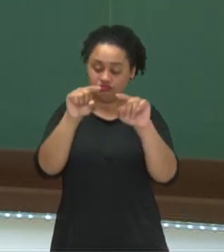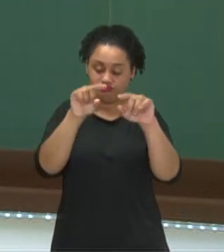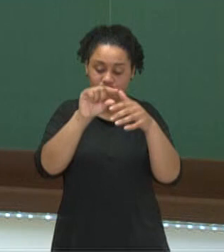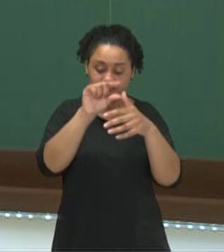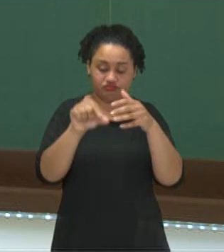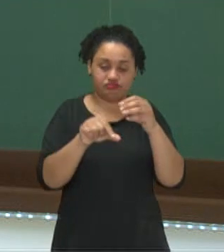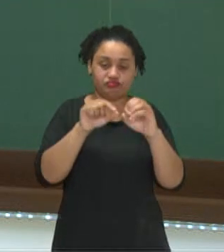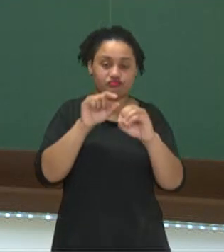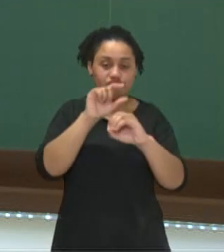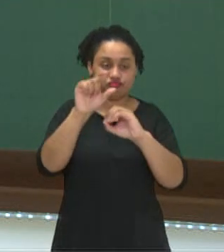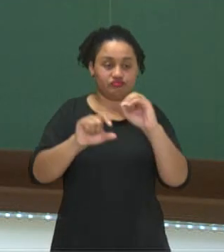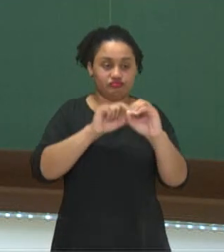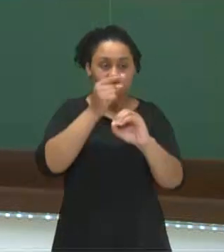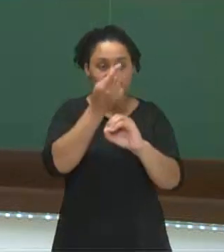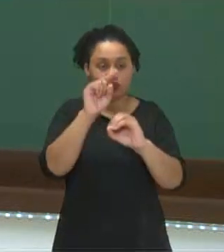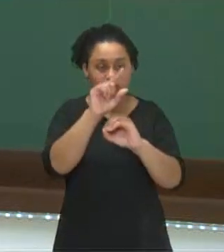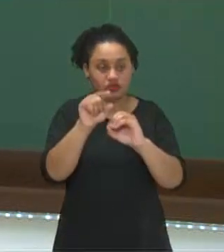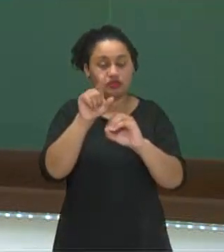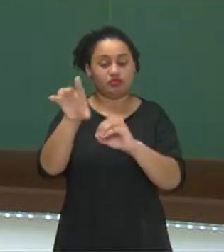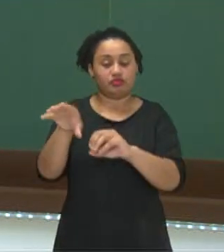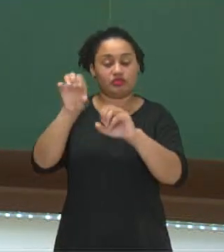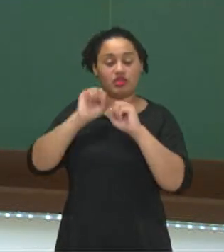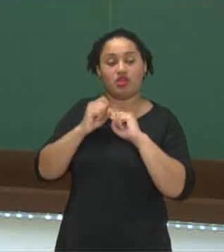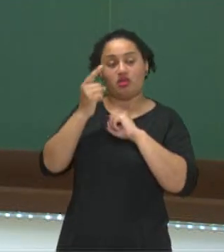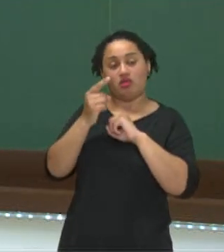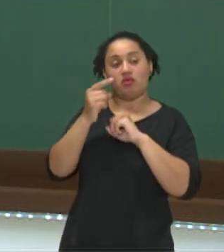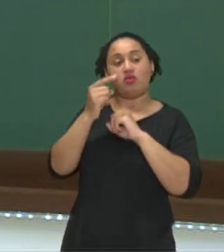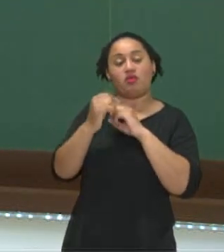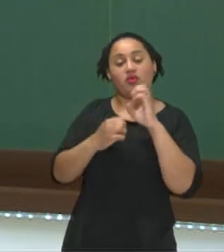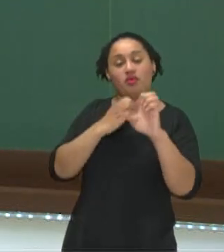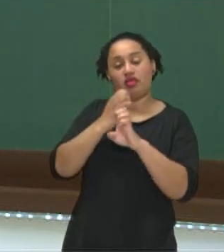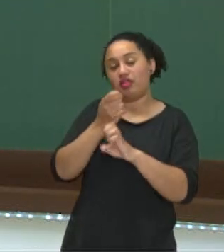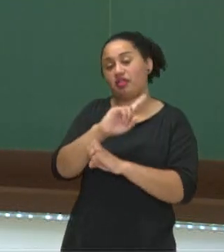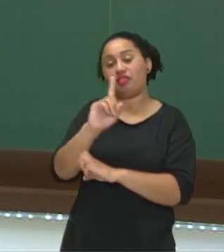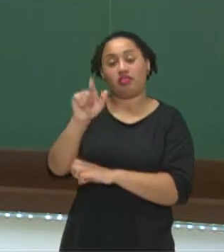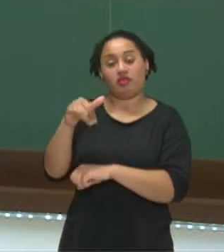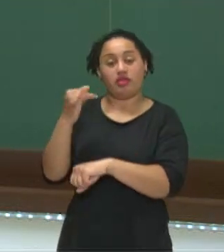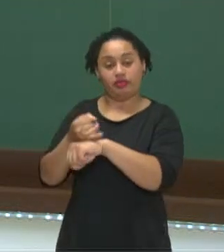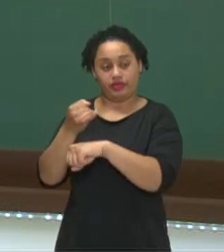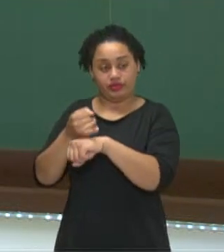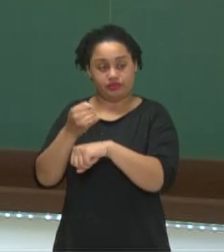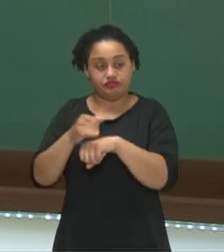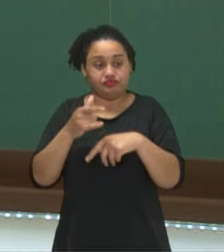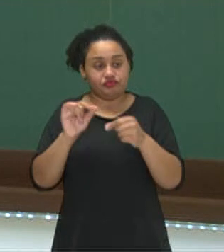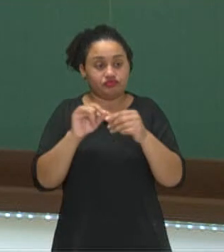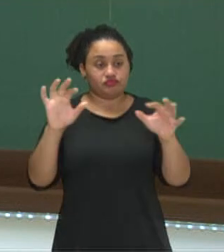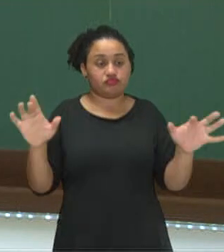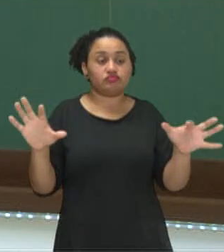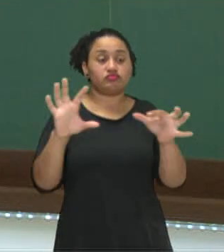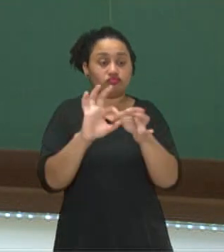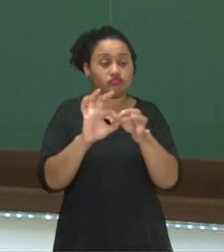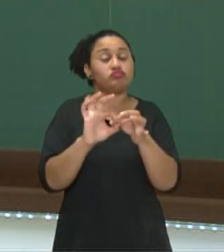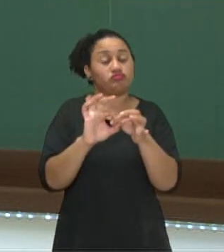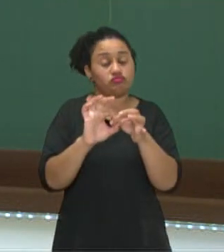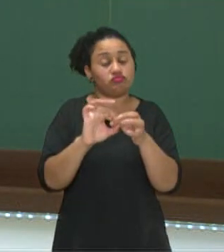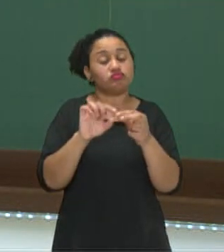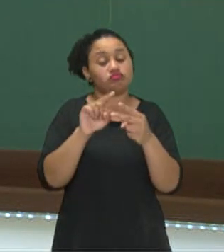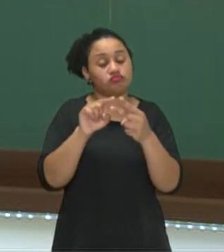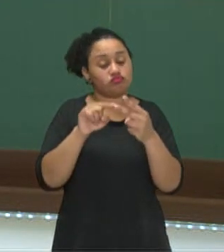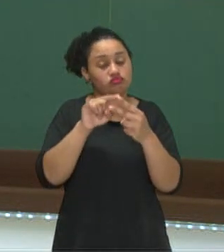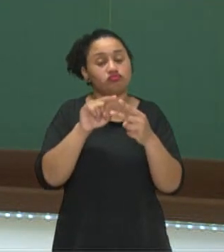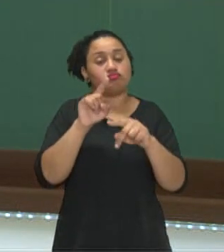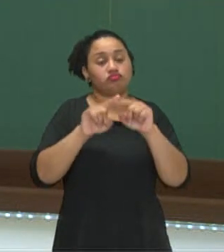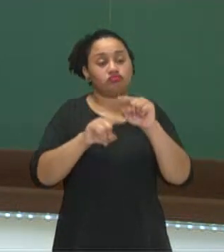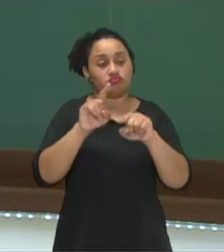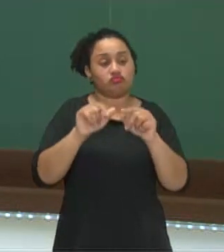para ele. E aí ele vai receber um elétron, que ele é um ametal. Então, a gente precisa fazer a junção aí dos dois elementos e